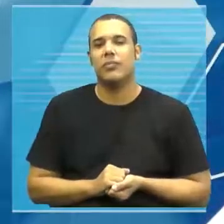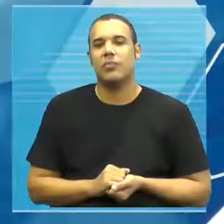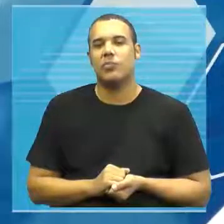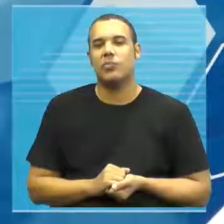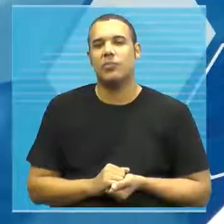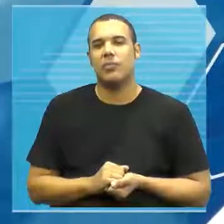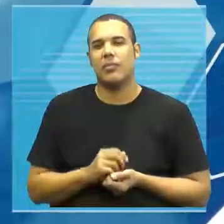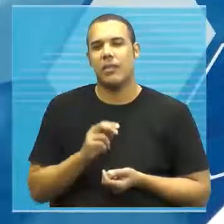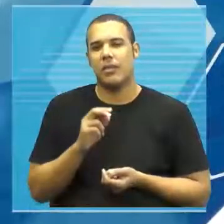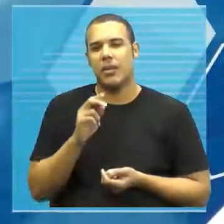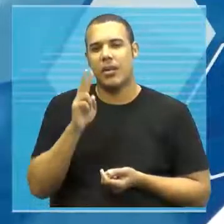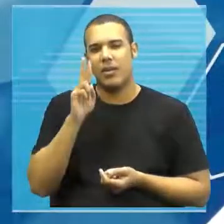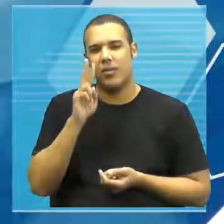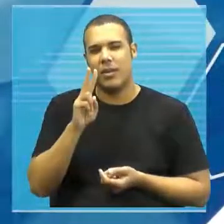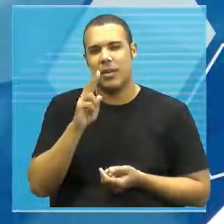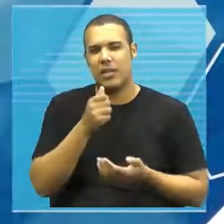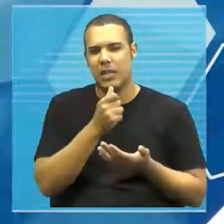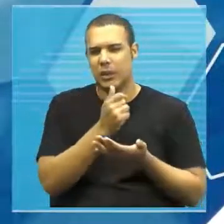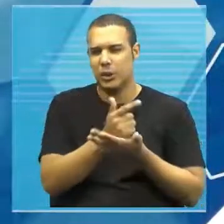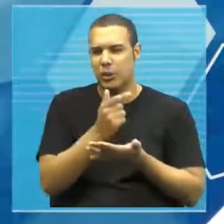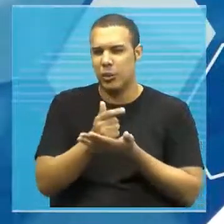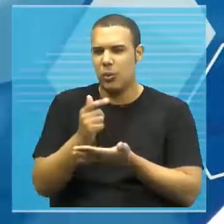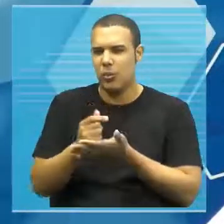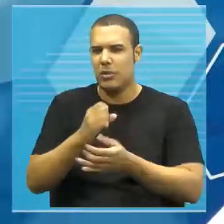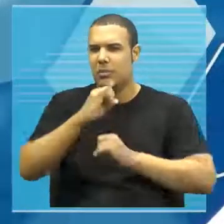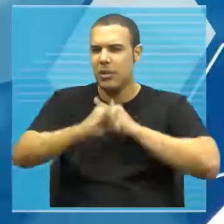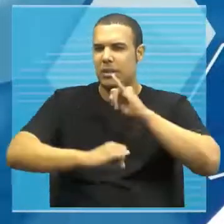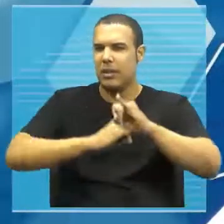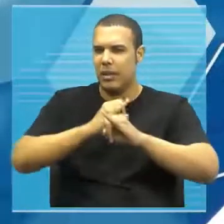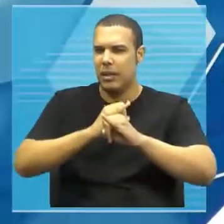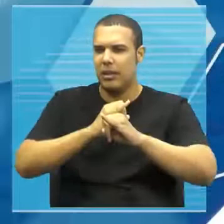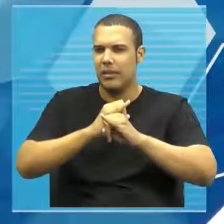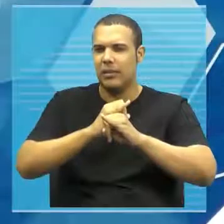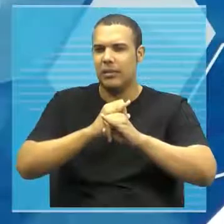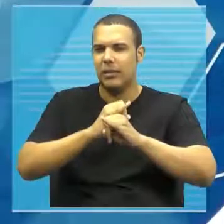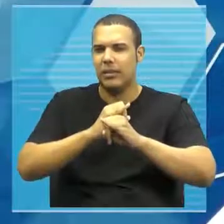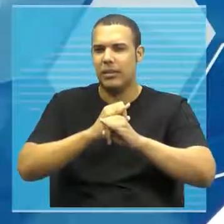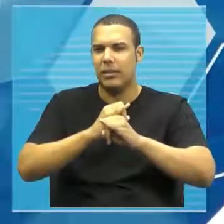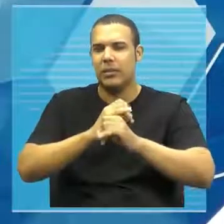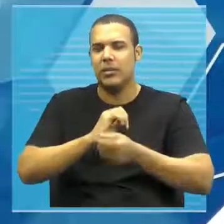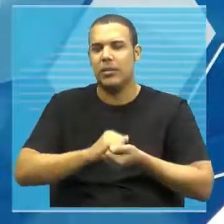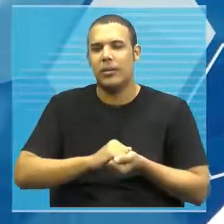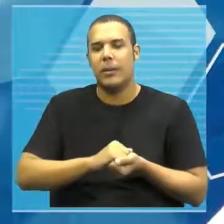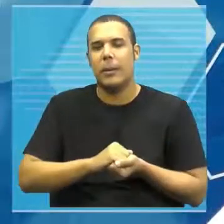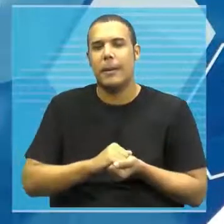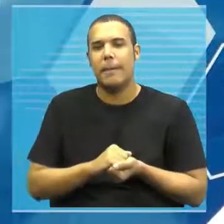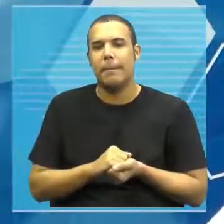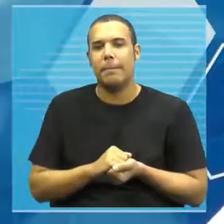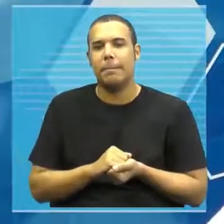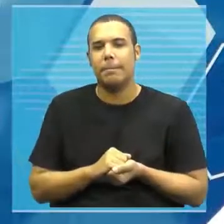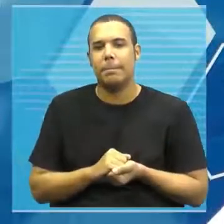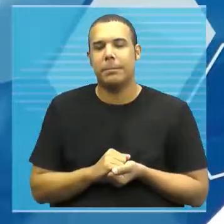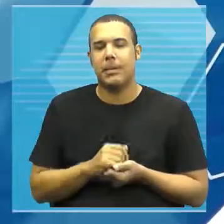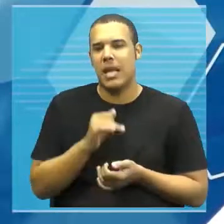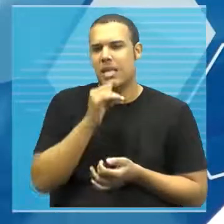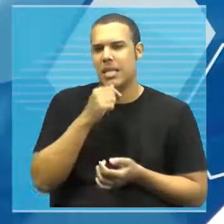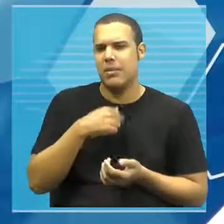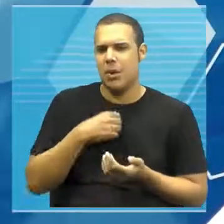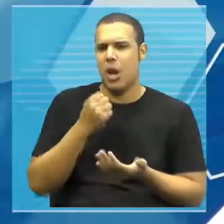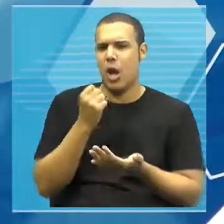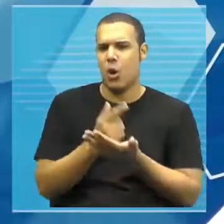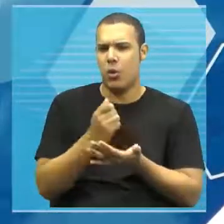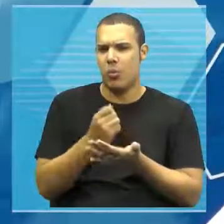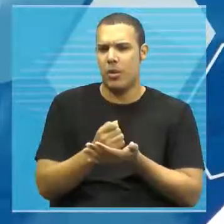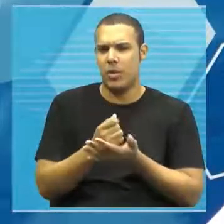através do mercado digital sacam você consegue é eu já comprei som de